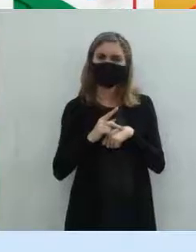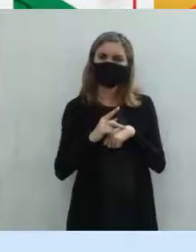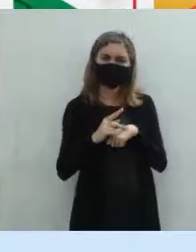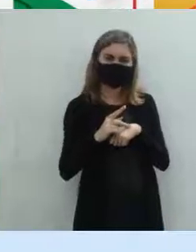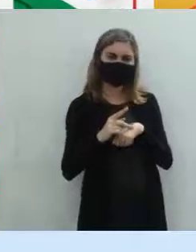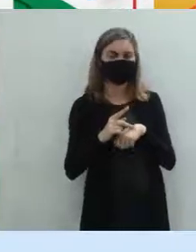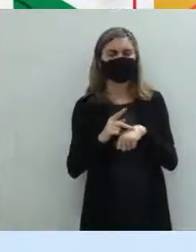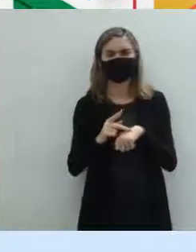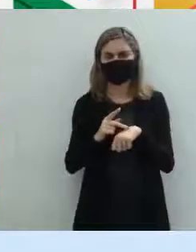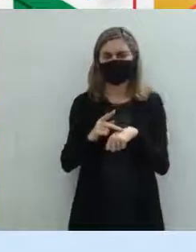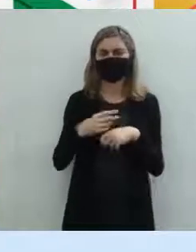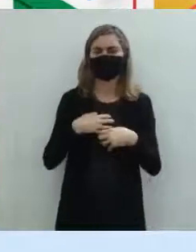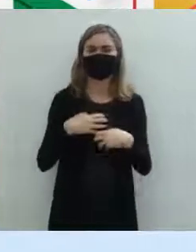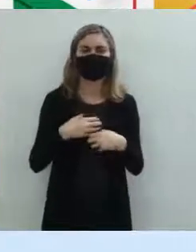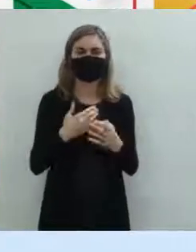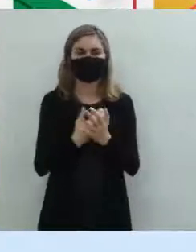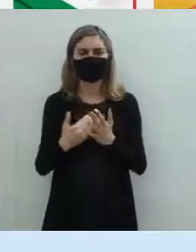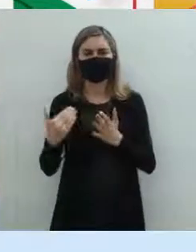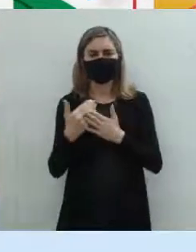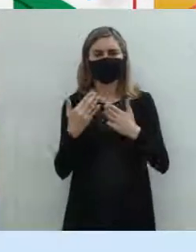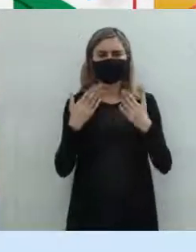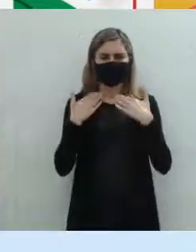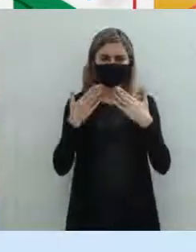sente mais calor, tá bom?